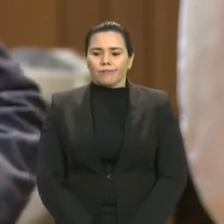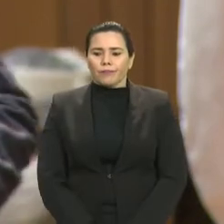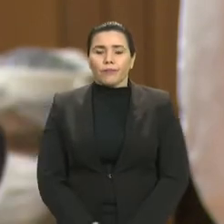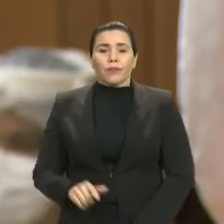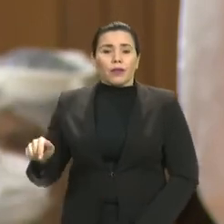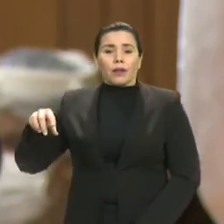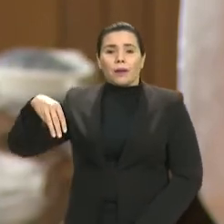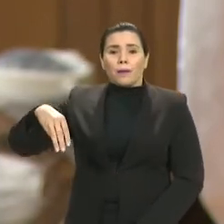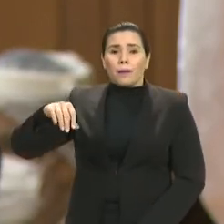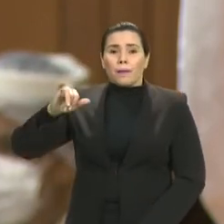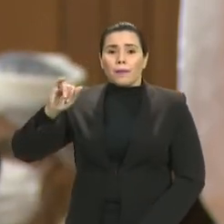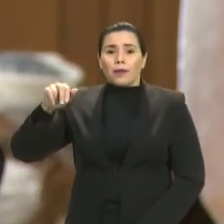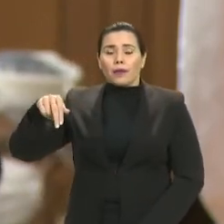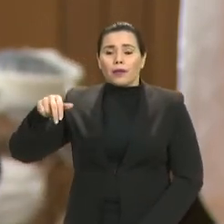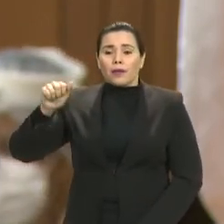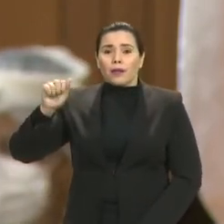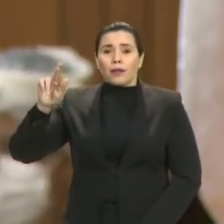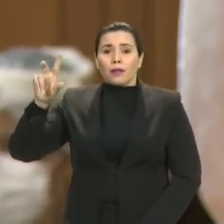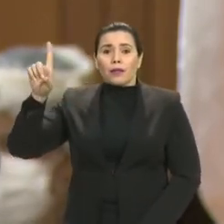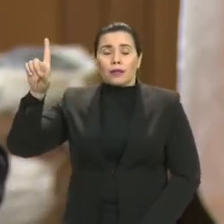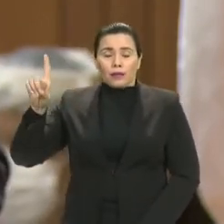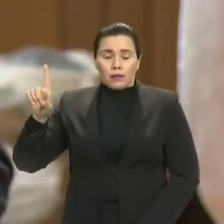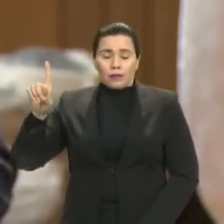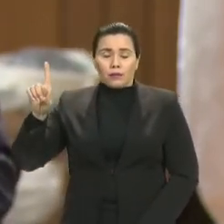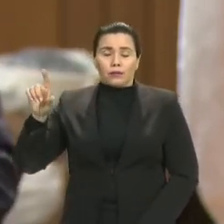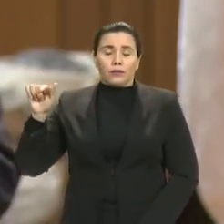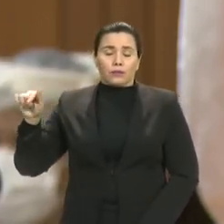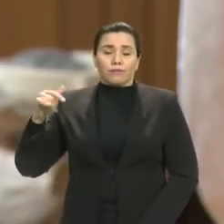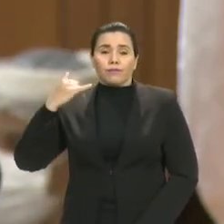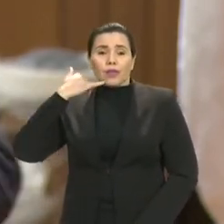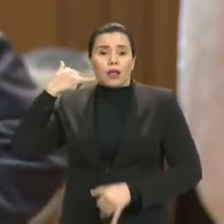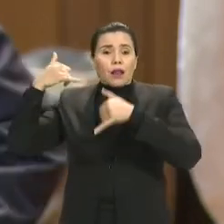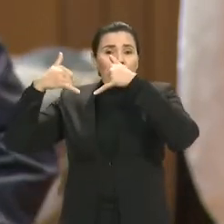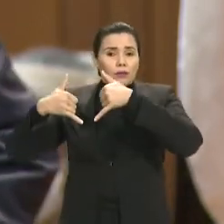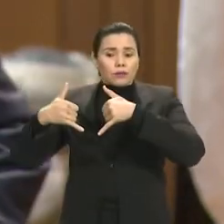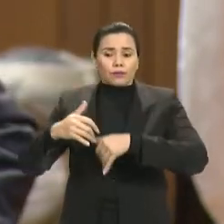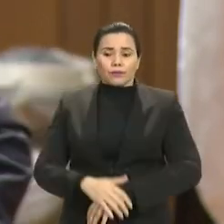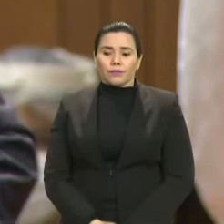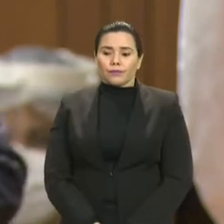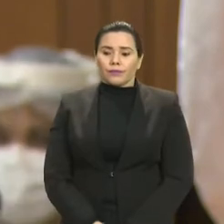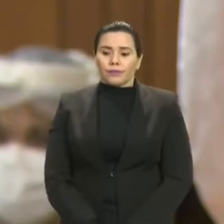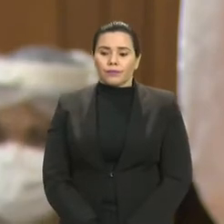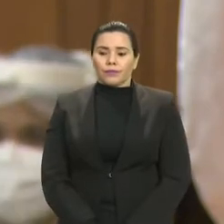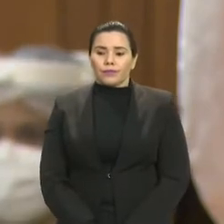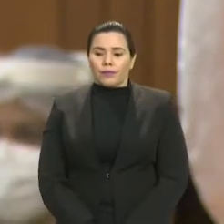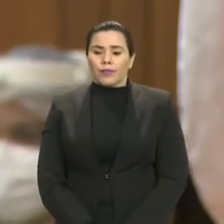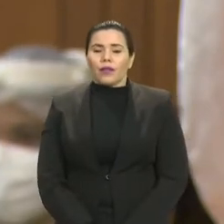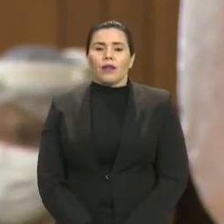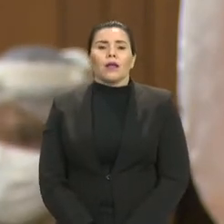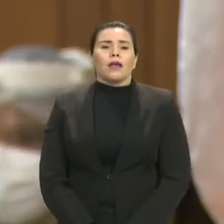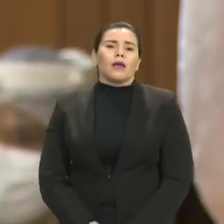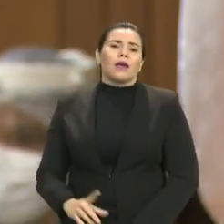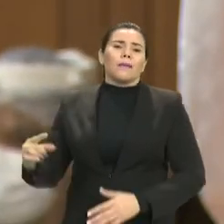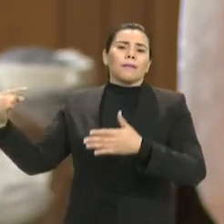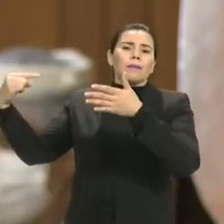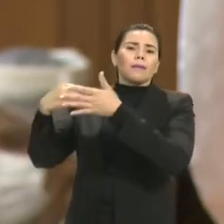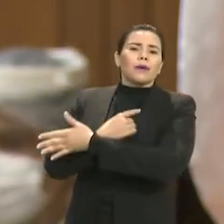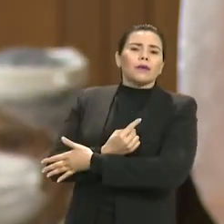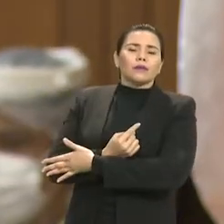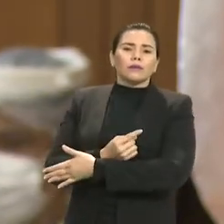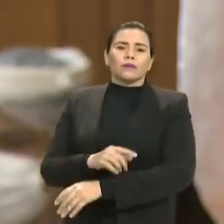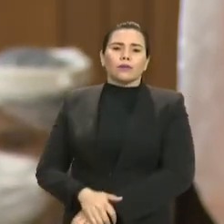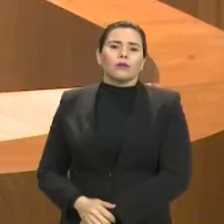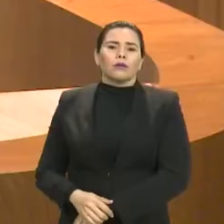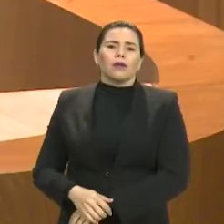ligação, nem conhecia o número, porque ligou de um outro número, e aí colocou no ar para pedir explicações sobre a denúncia que fizemos ontem na Tribuna